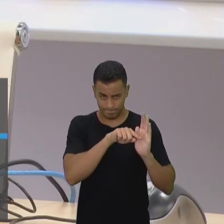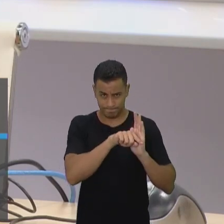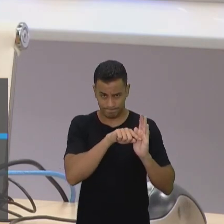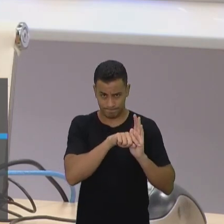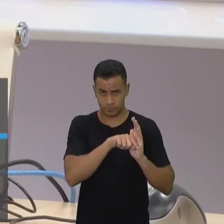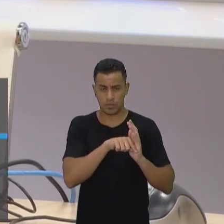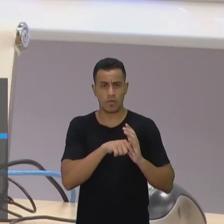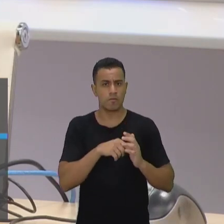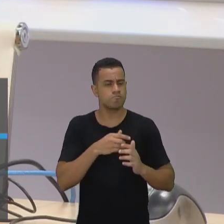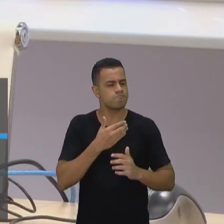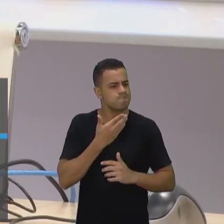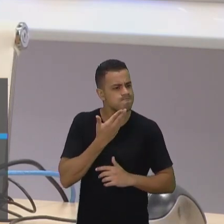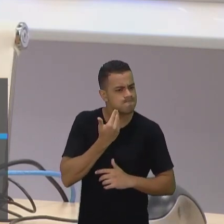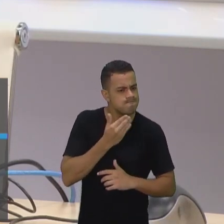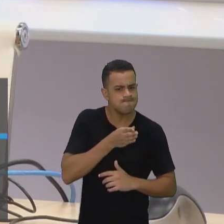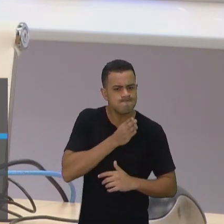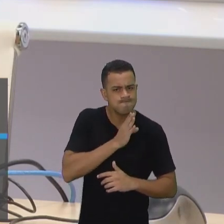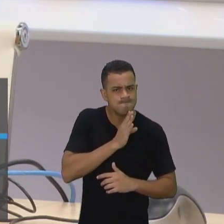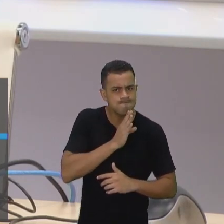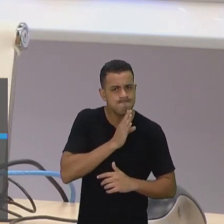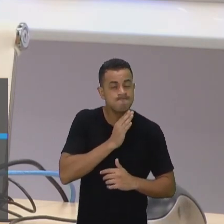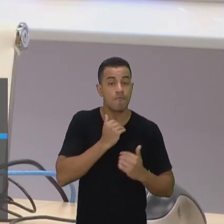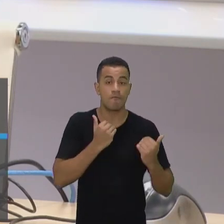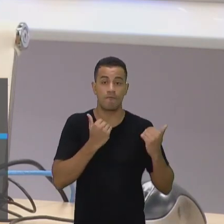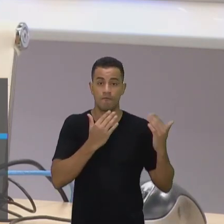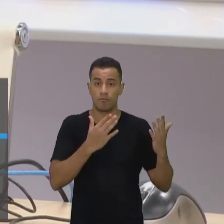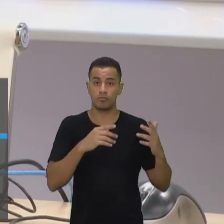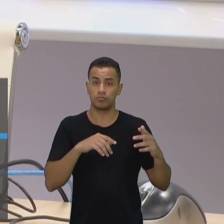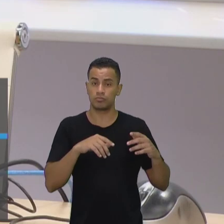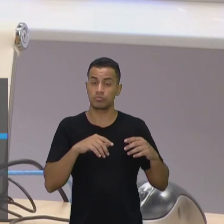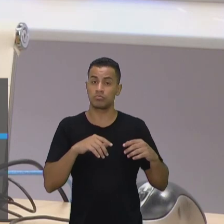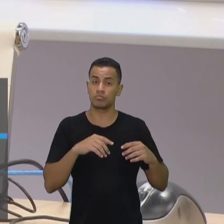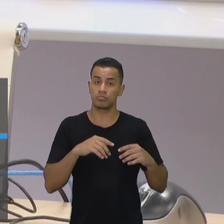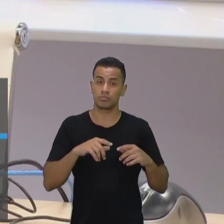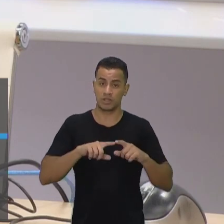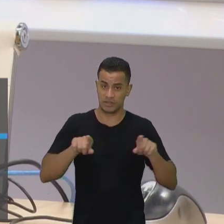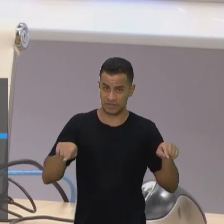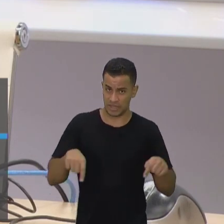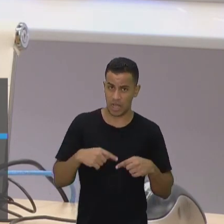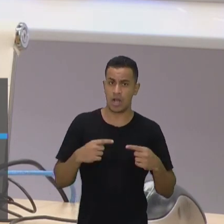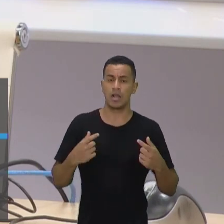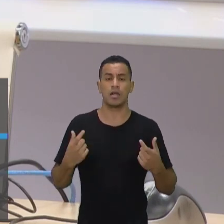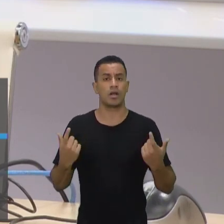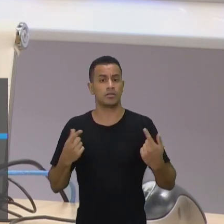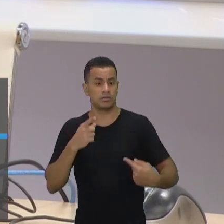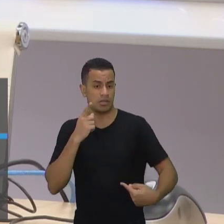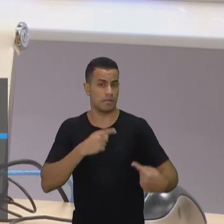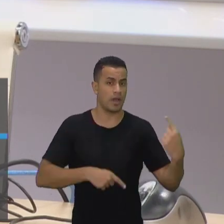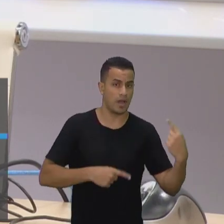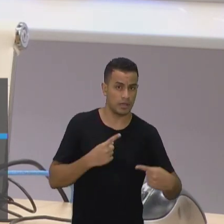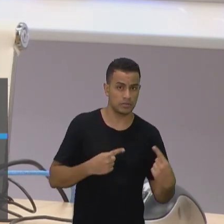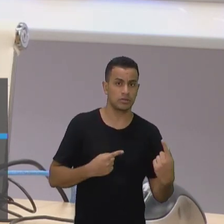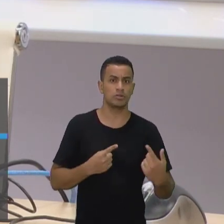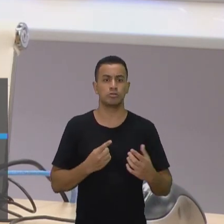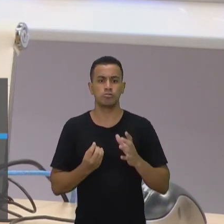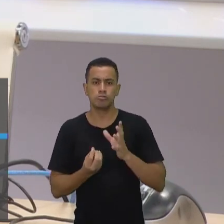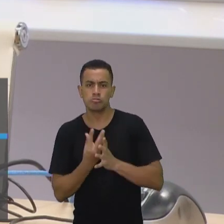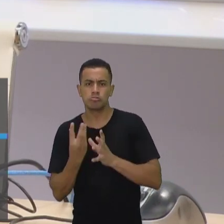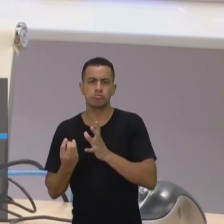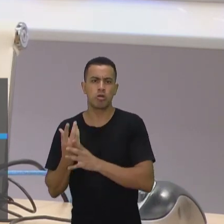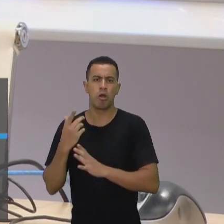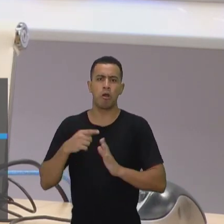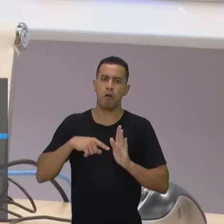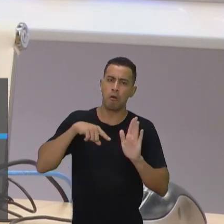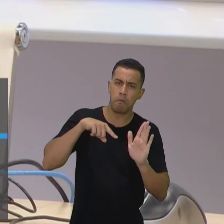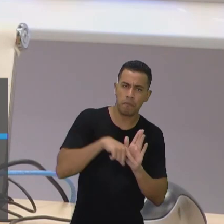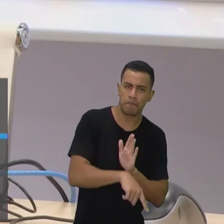escola, fora da sala de aula. E espaço lá dentro da sala de aula é um espaço mais de debate, mais de criação, mais de aprofundamento sobre o